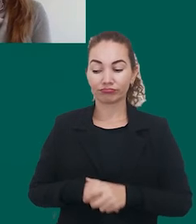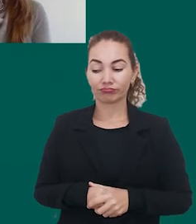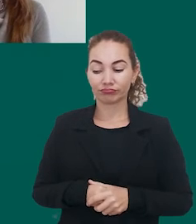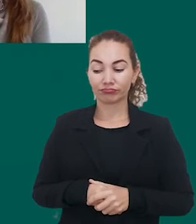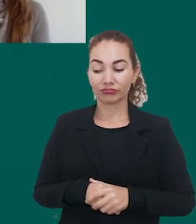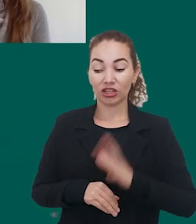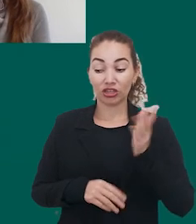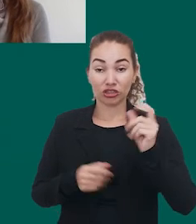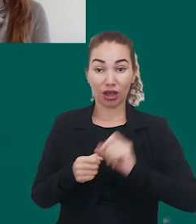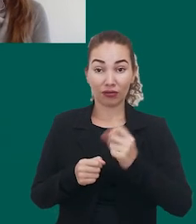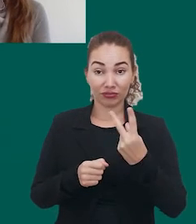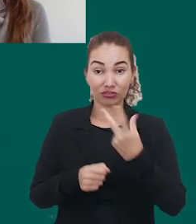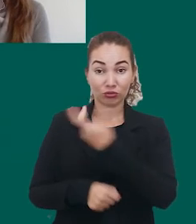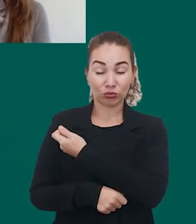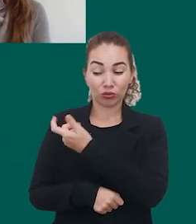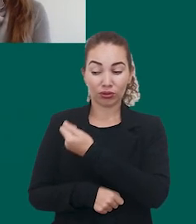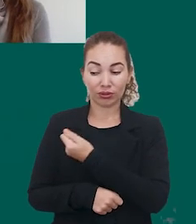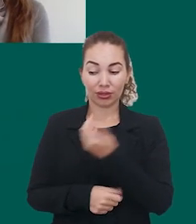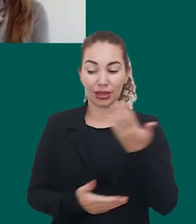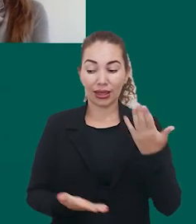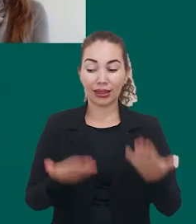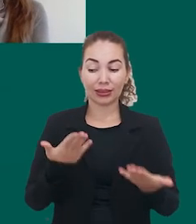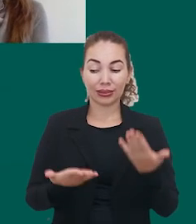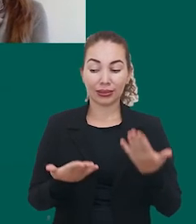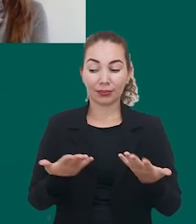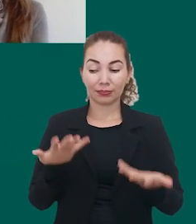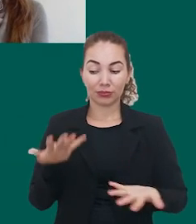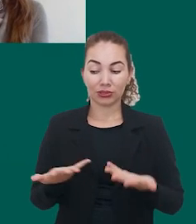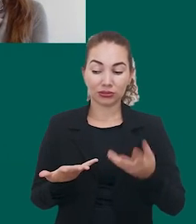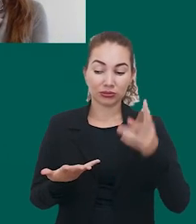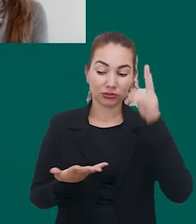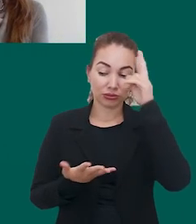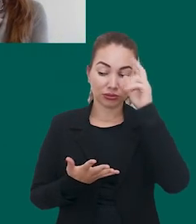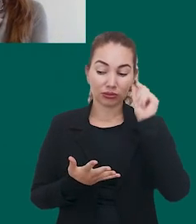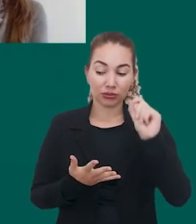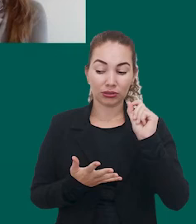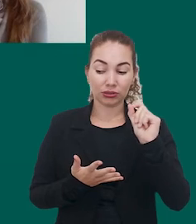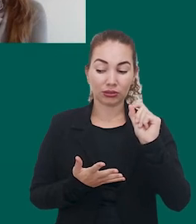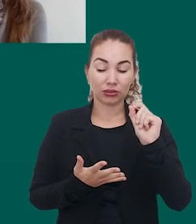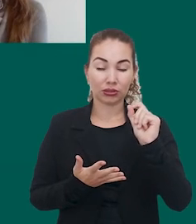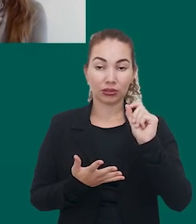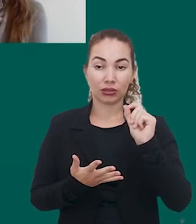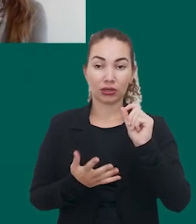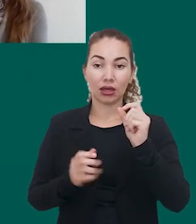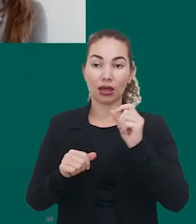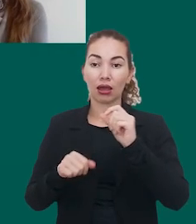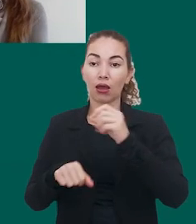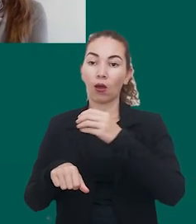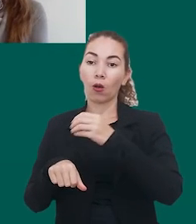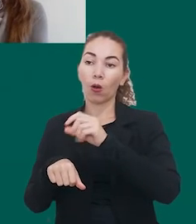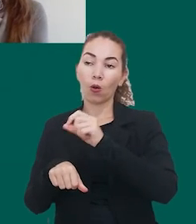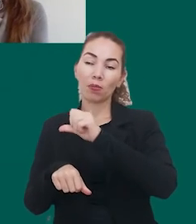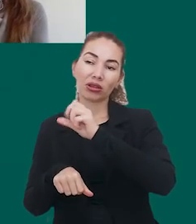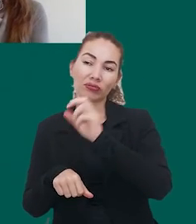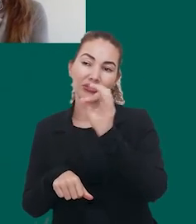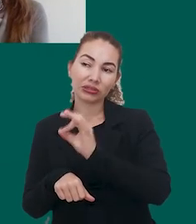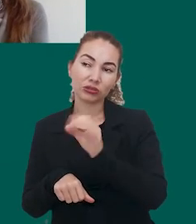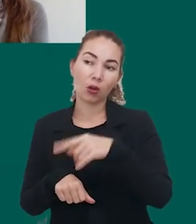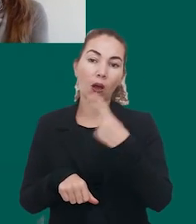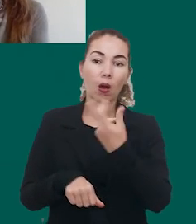Quem já fez as 2 doses, a garantia vai depender de vacina para vacina, né? Lembra que eu fui colocando por slides? A eficácia uma tem 95%, a outra